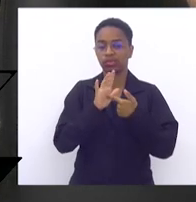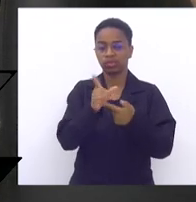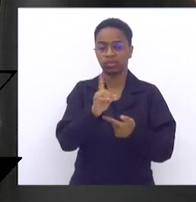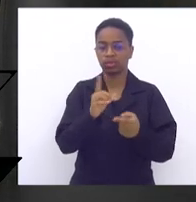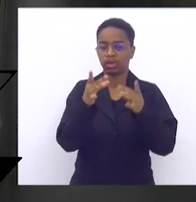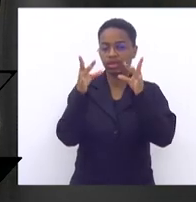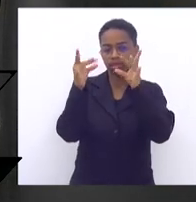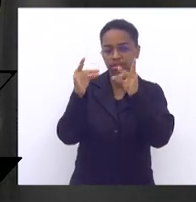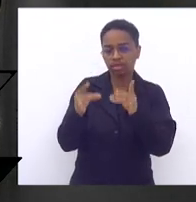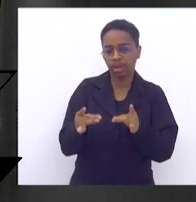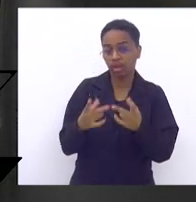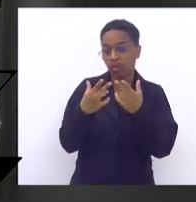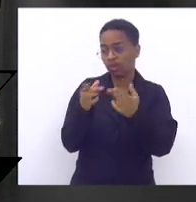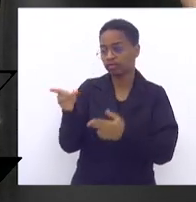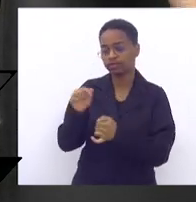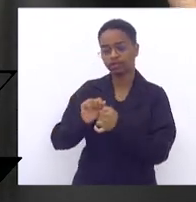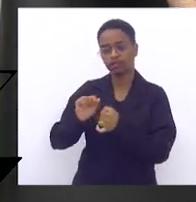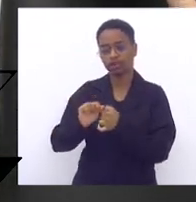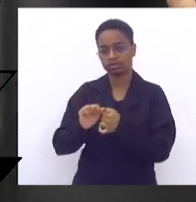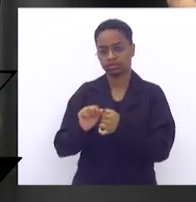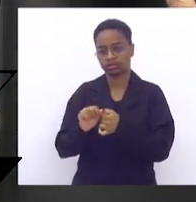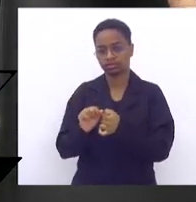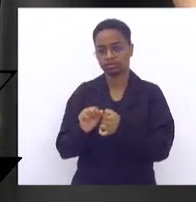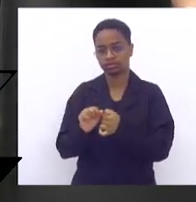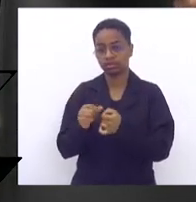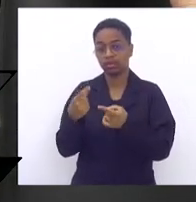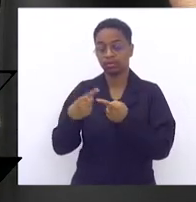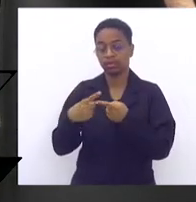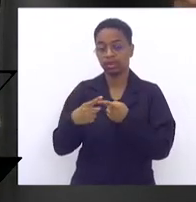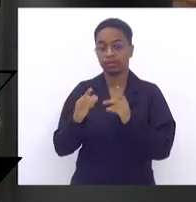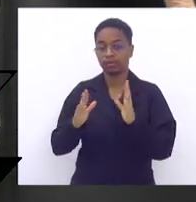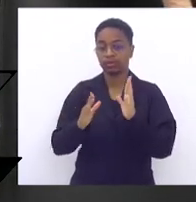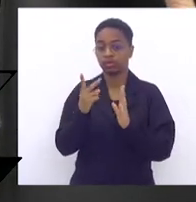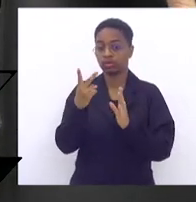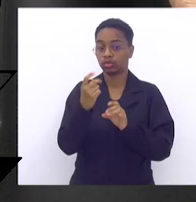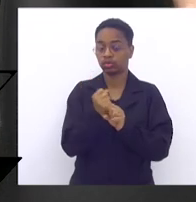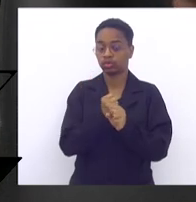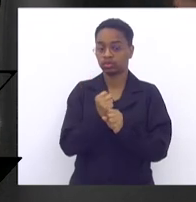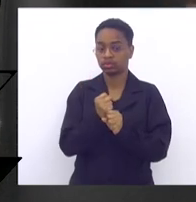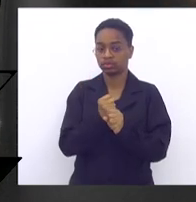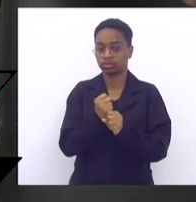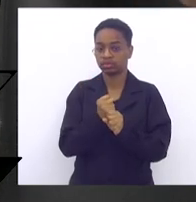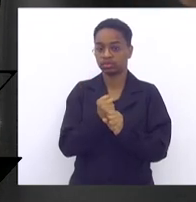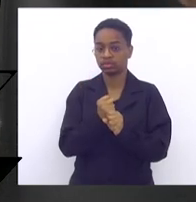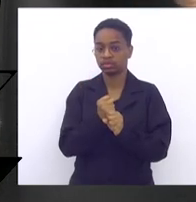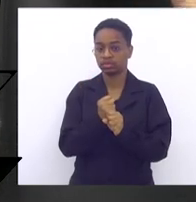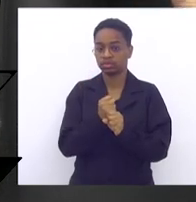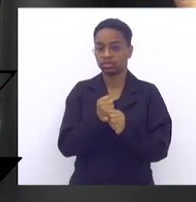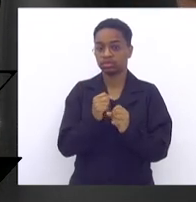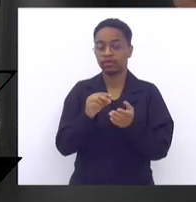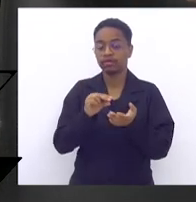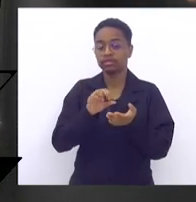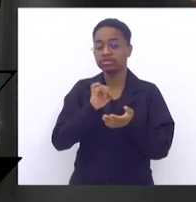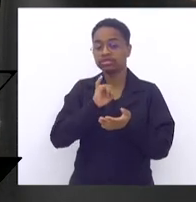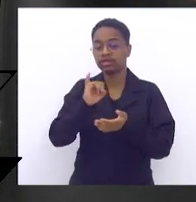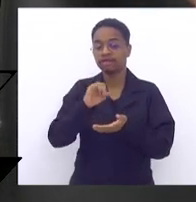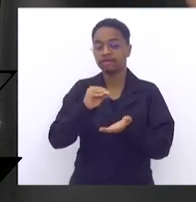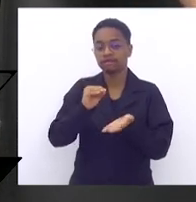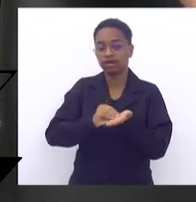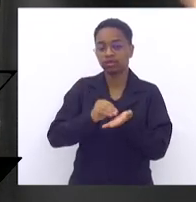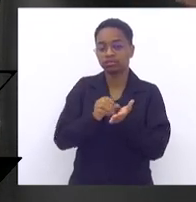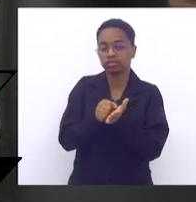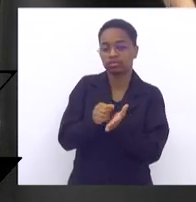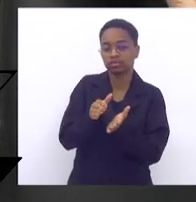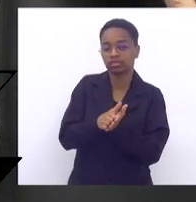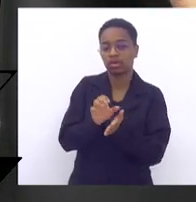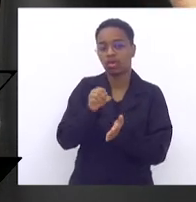V. Exª, né, que em 2 anos é a falta de advertência, repreensão, multa